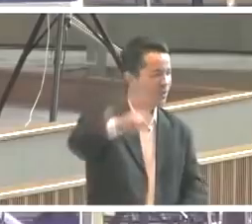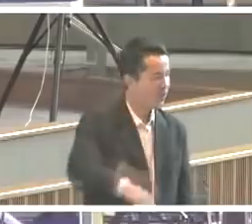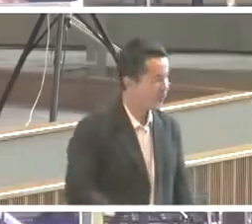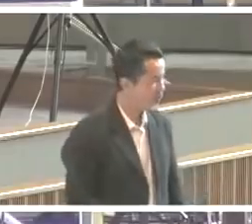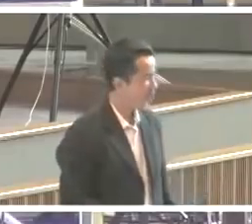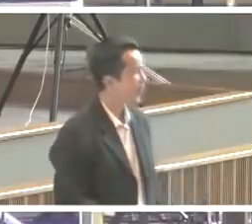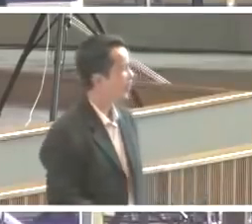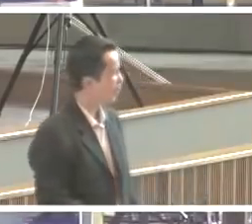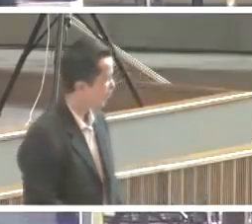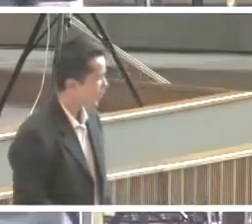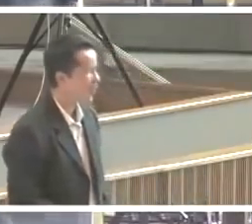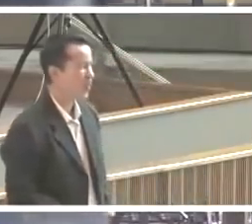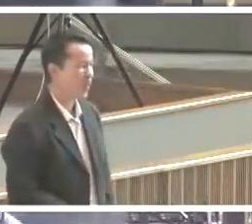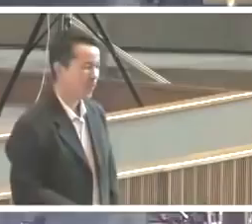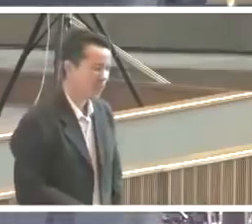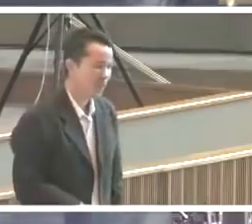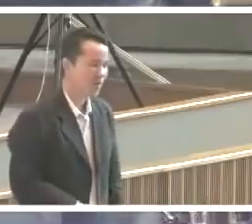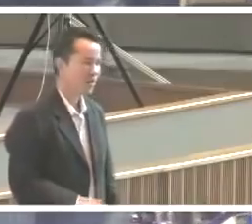Acabou o ano,